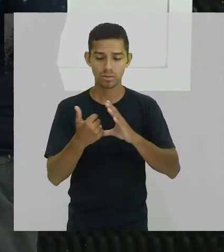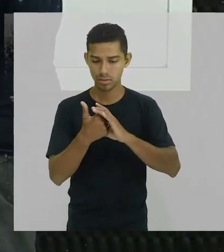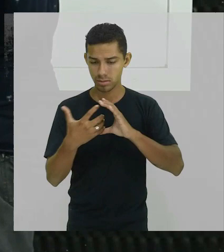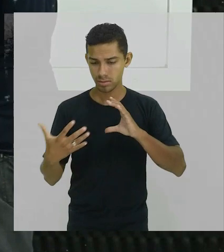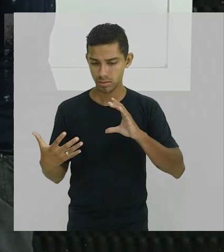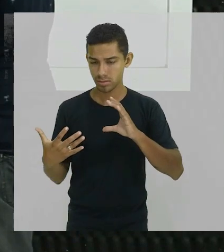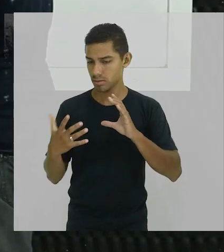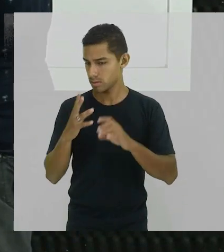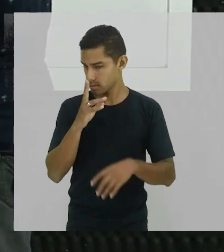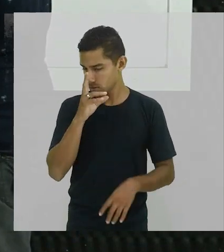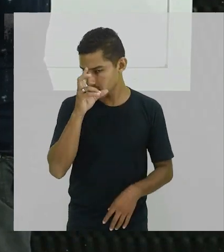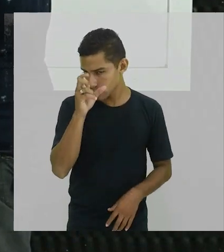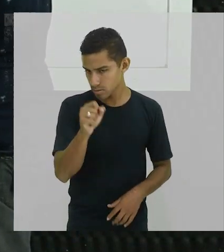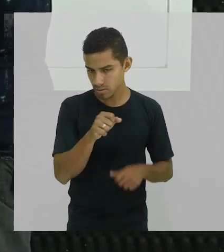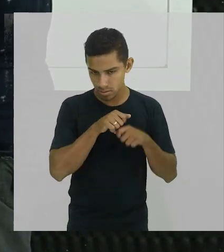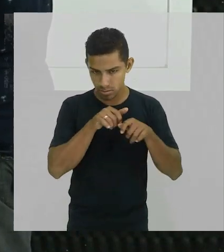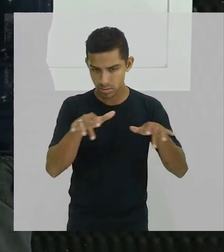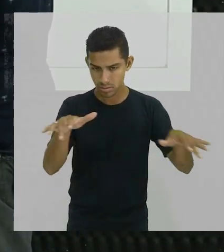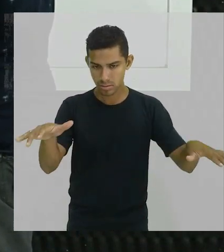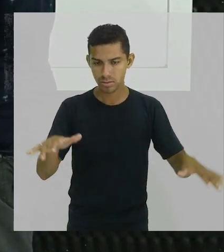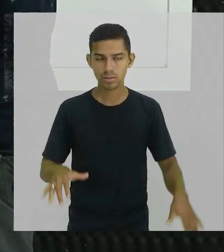é a intensidade. Pronto.